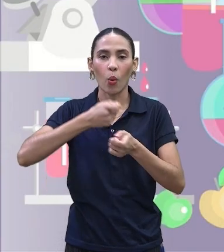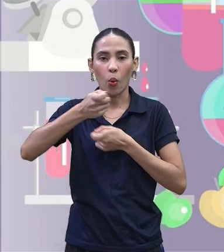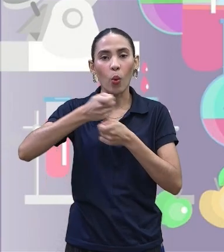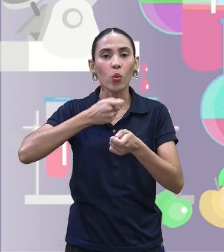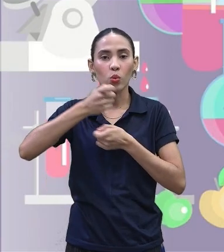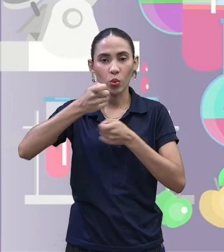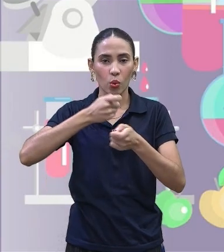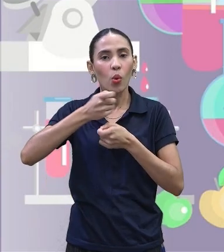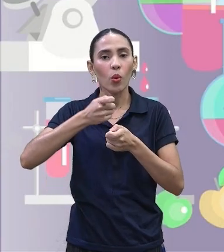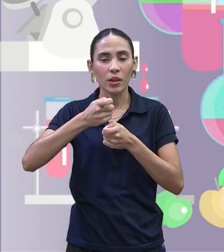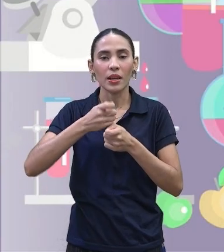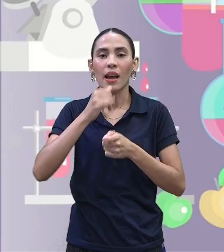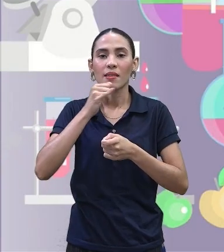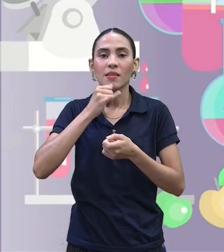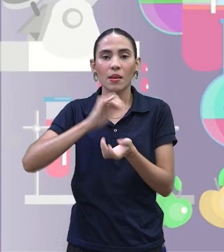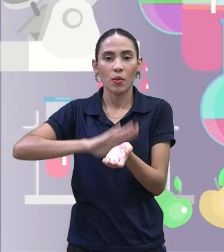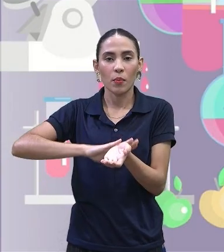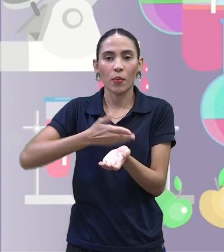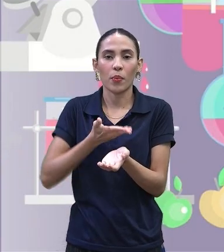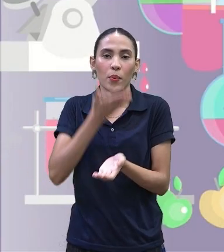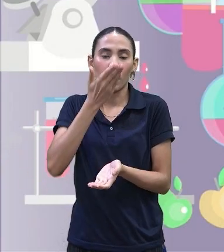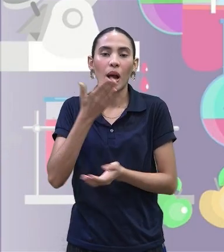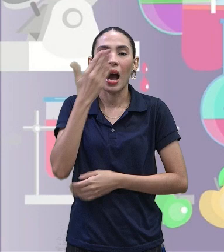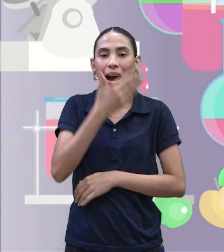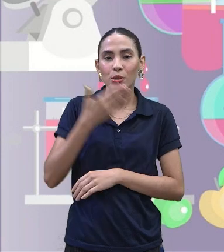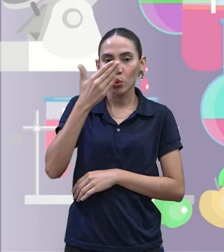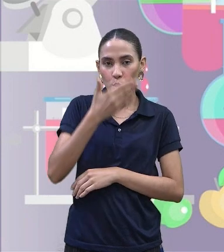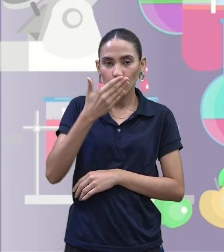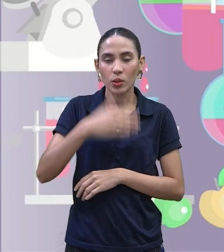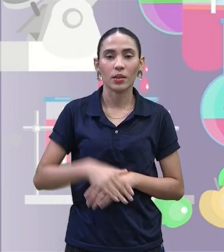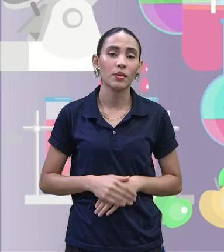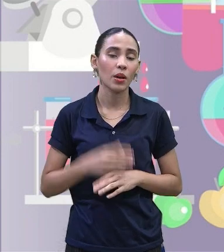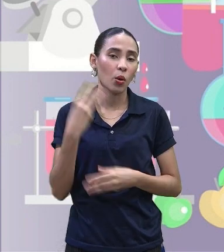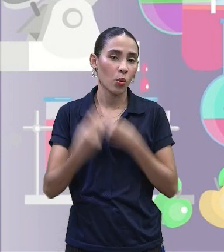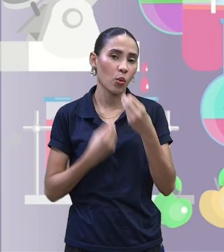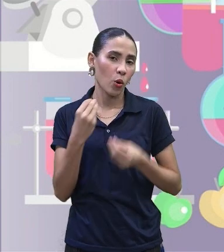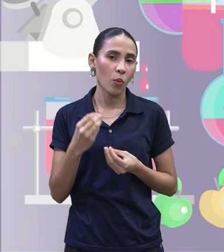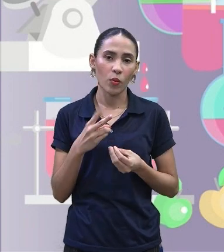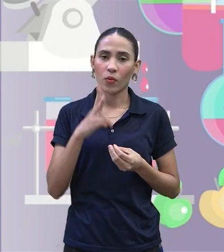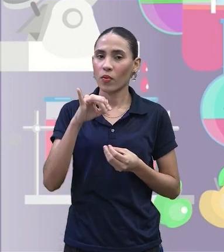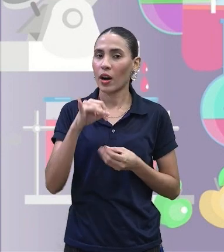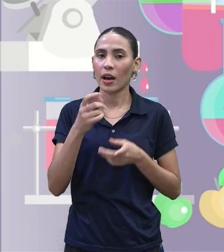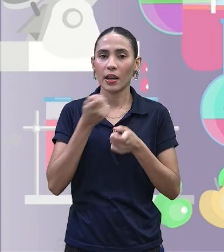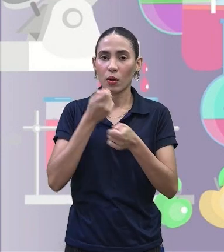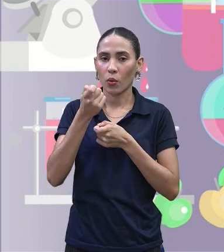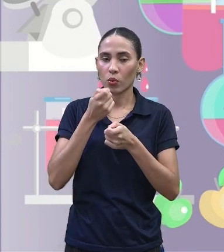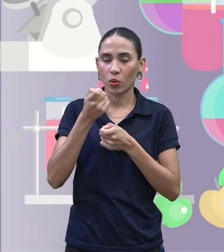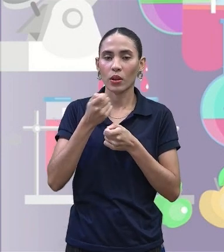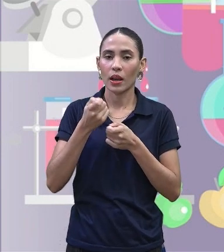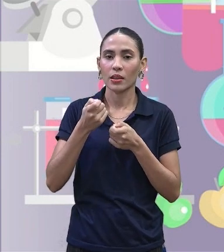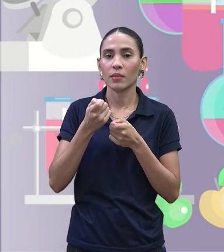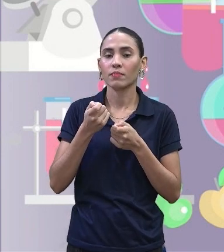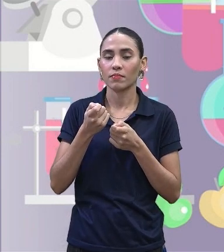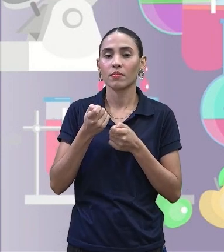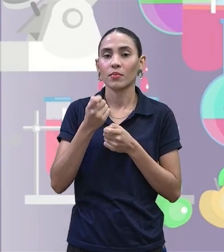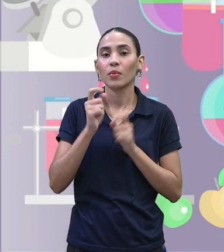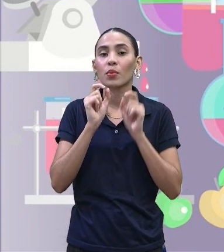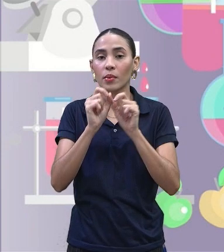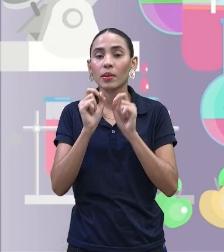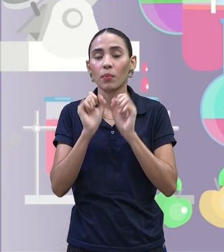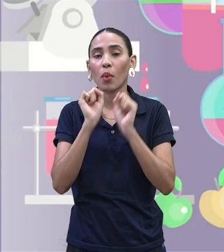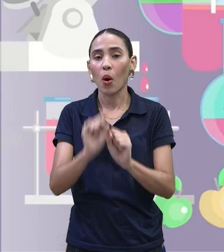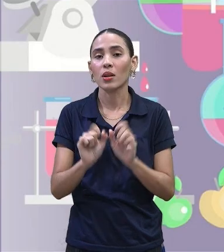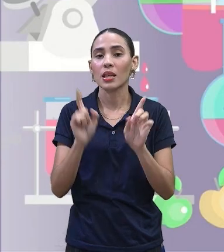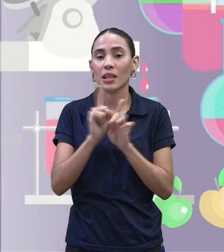né, dessa glicemia, que é a quantidade de açúcar, como que ela vai estar sendo, então, absorvida de uma maneira, né, que